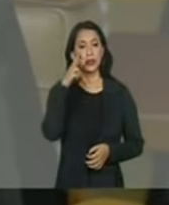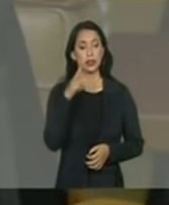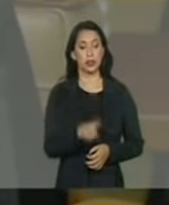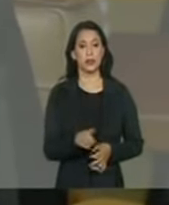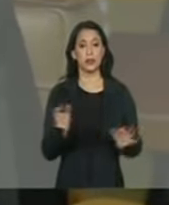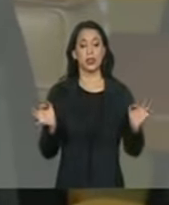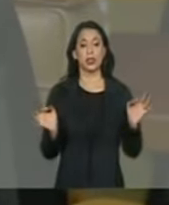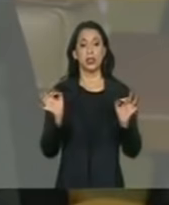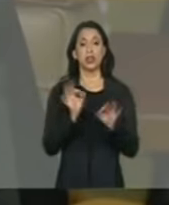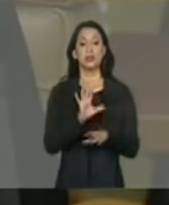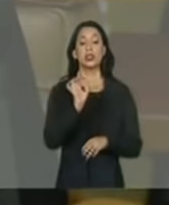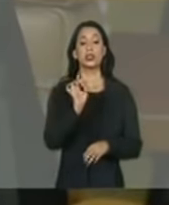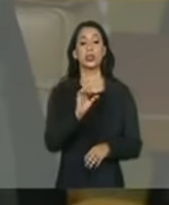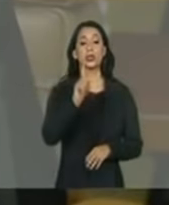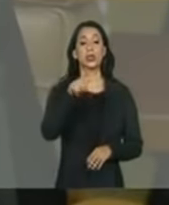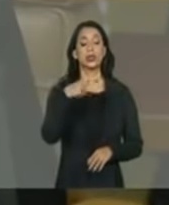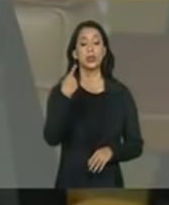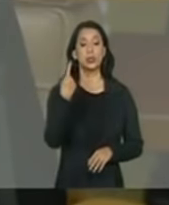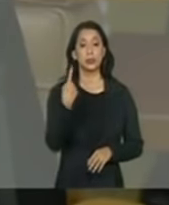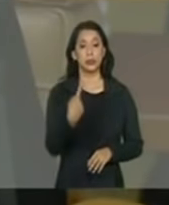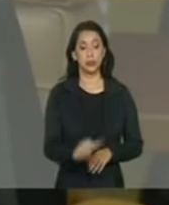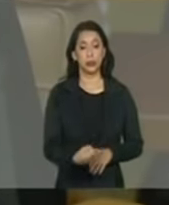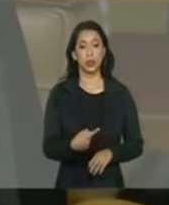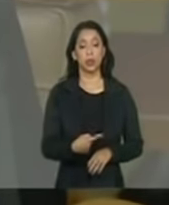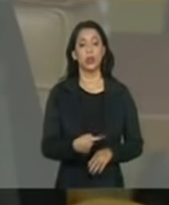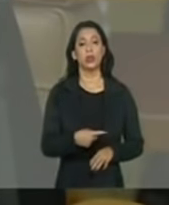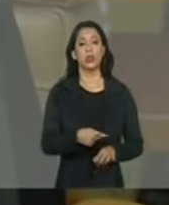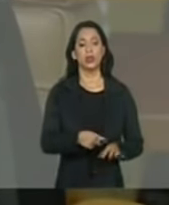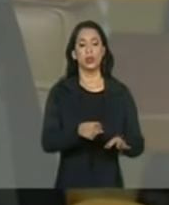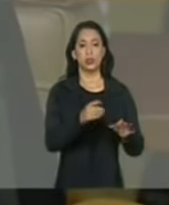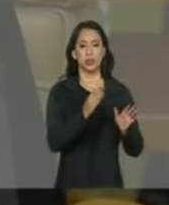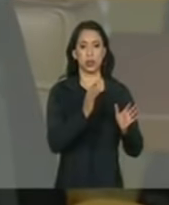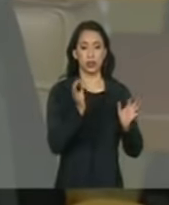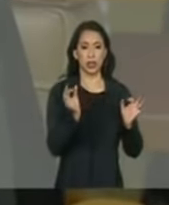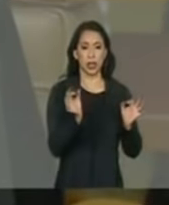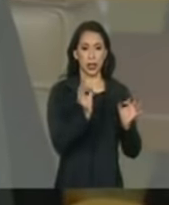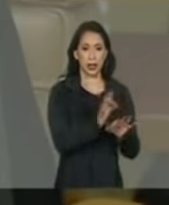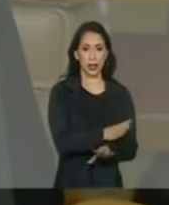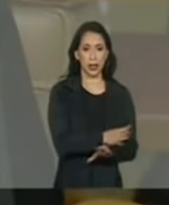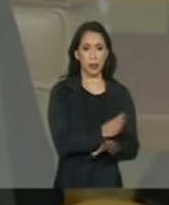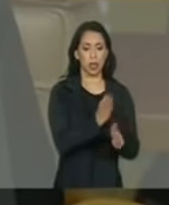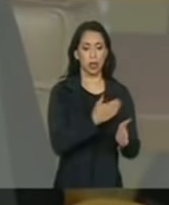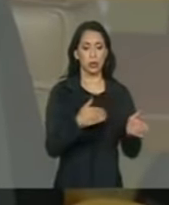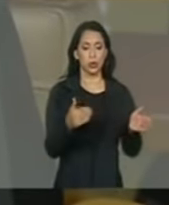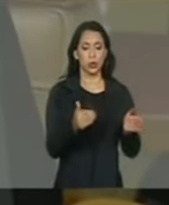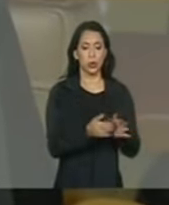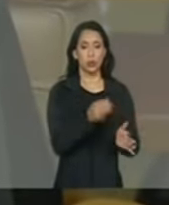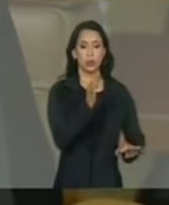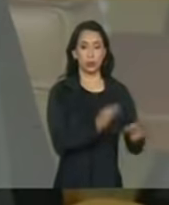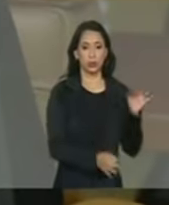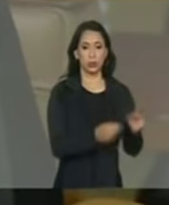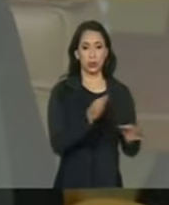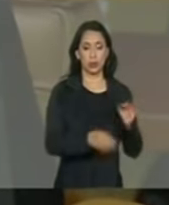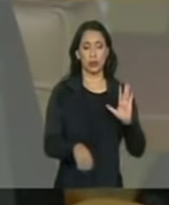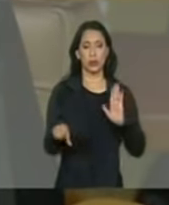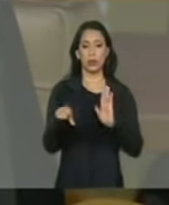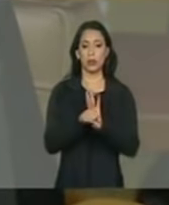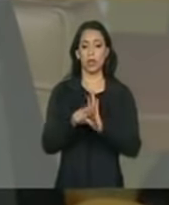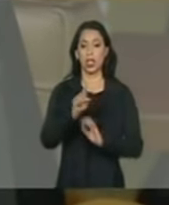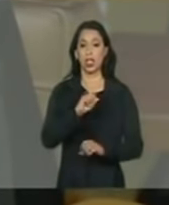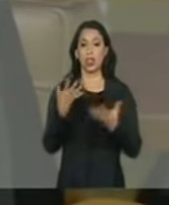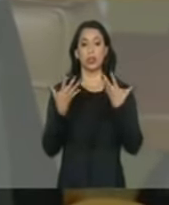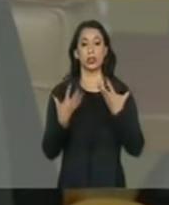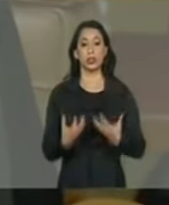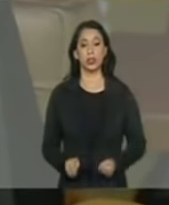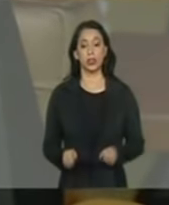apenas com a superveniência do efetivo e real trânsito em julgado da condenação criminal não se admitindo porém